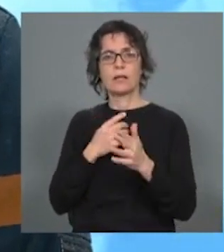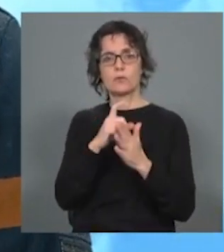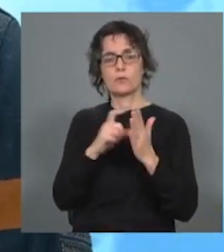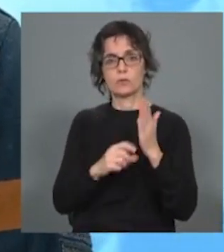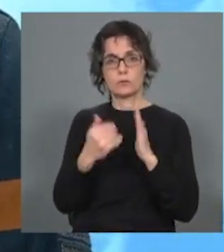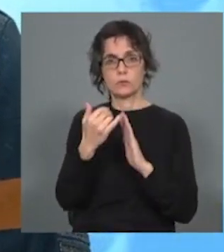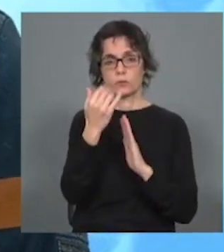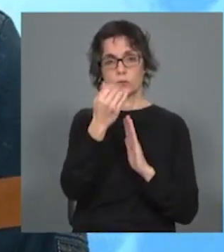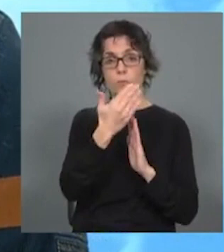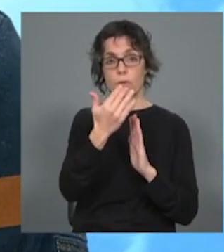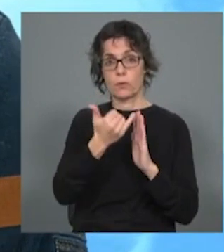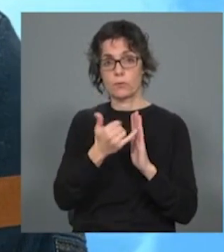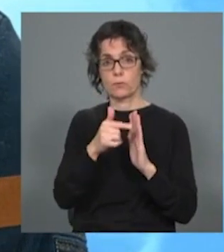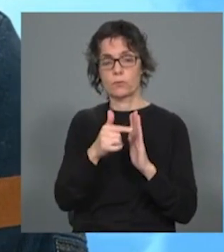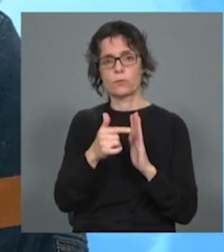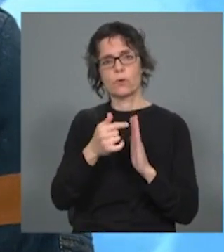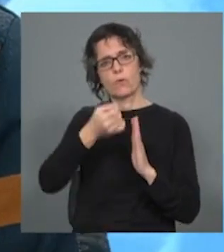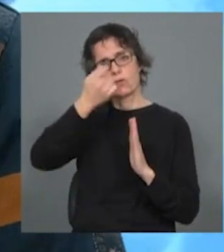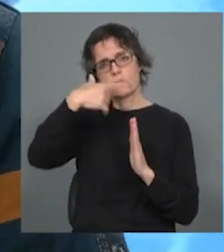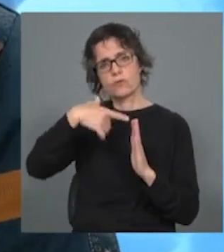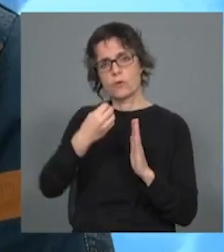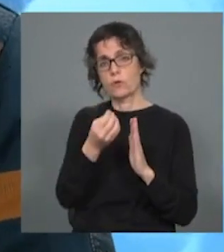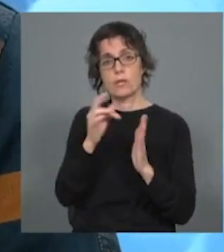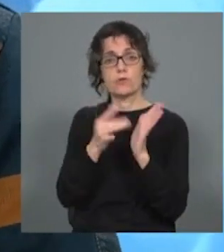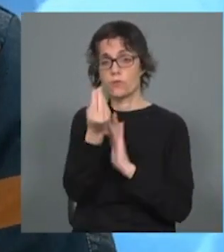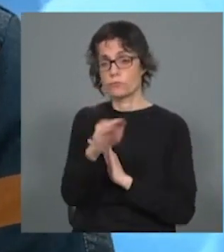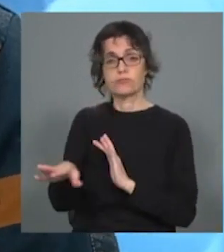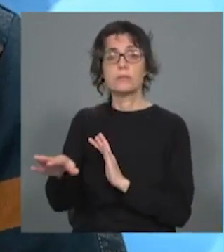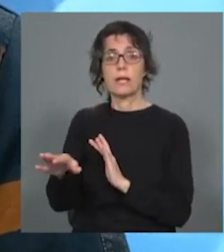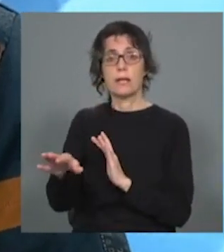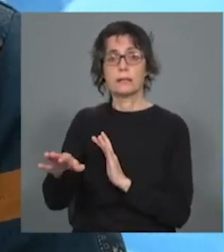seu Evangelho, que são as narrativas da infância de Jesus, que é um pouco